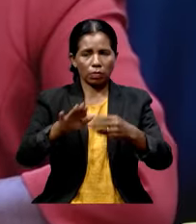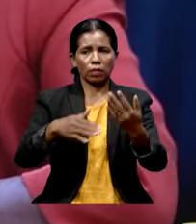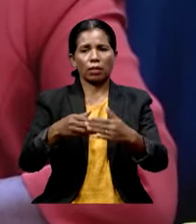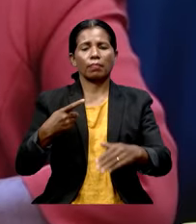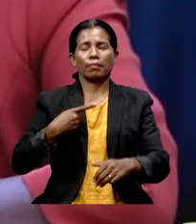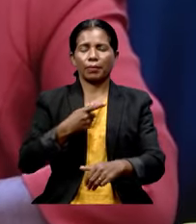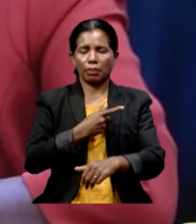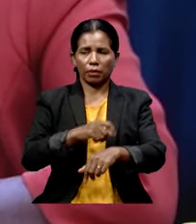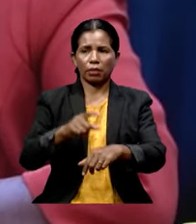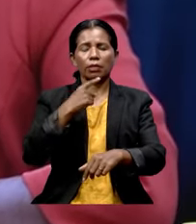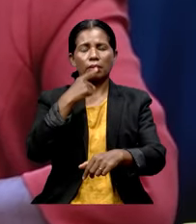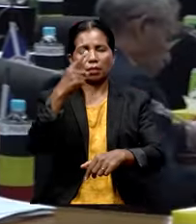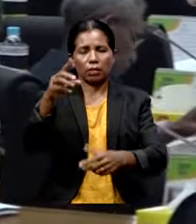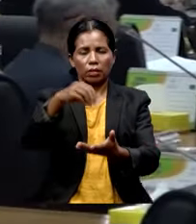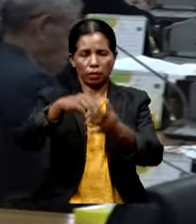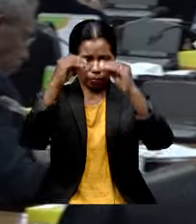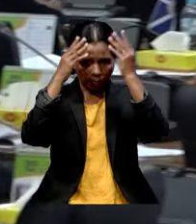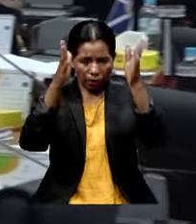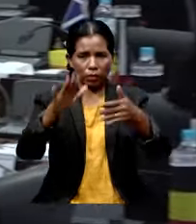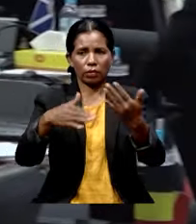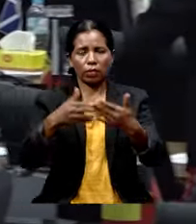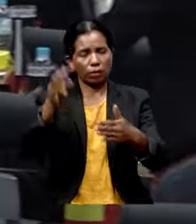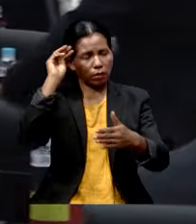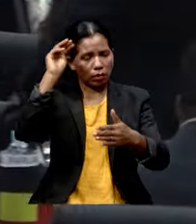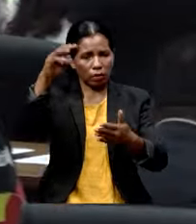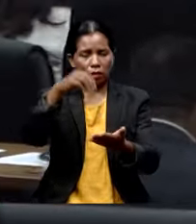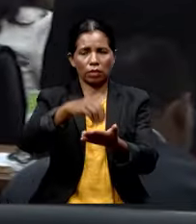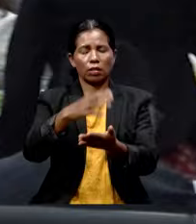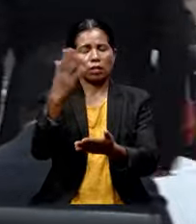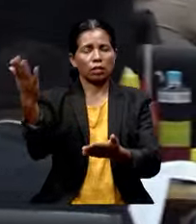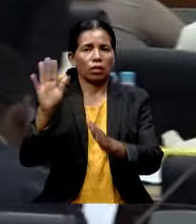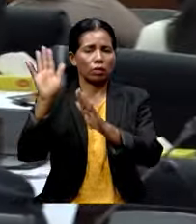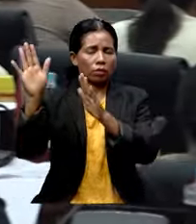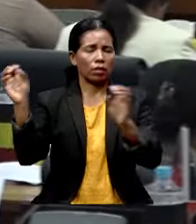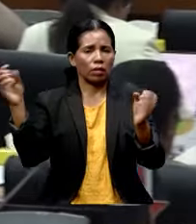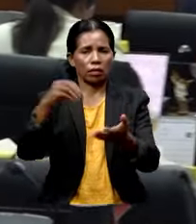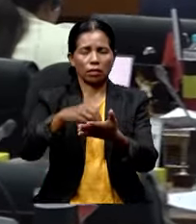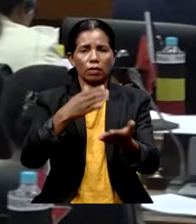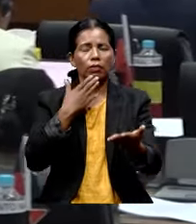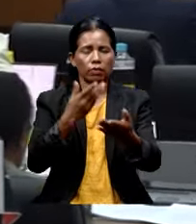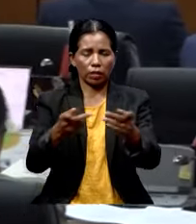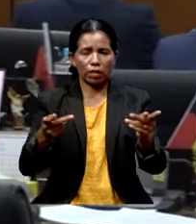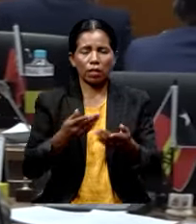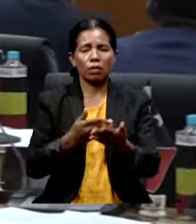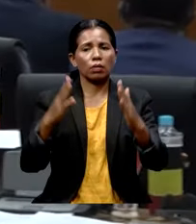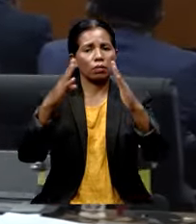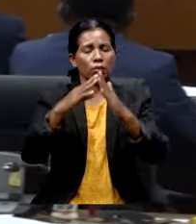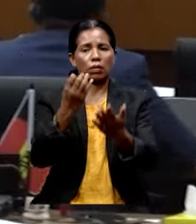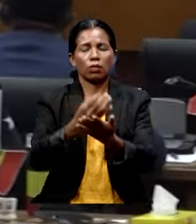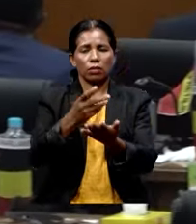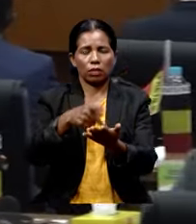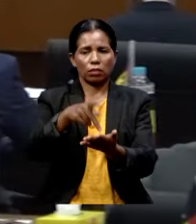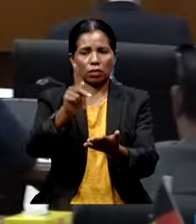Parlamento Nacional questiona a colocação professor Hira, INB Ministério destaca e a área rural, lá cria condição a nessa relafate no ossa na